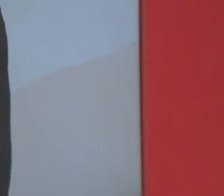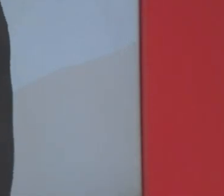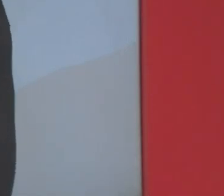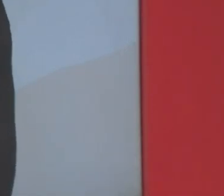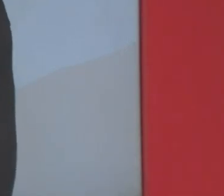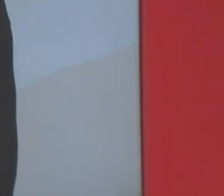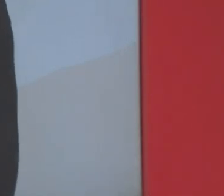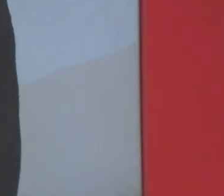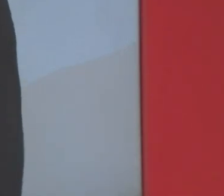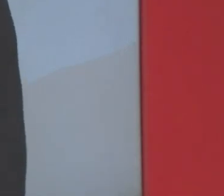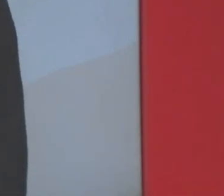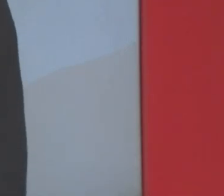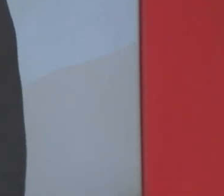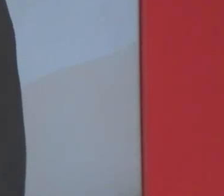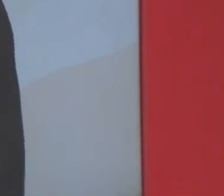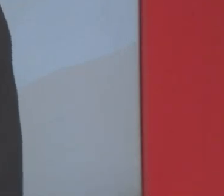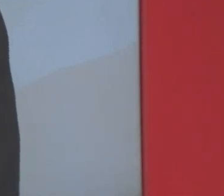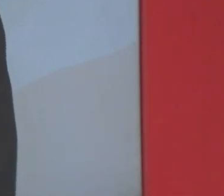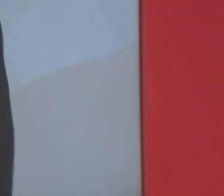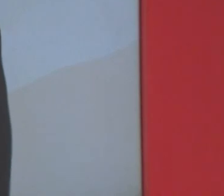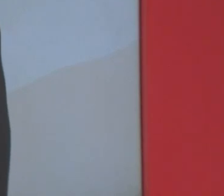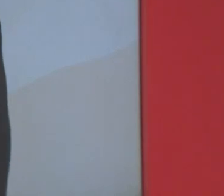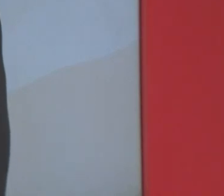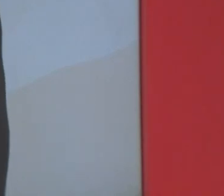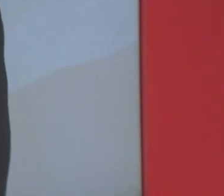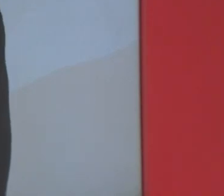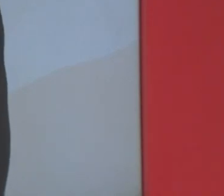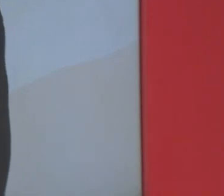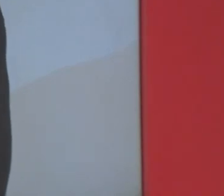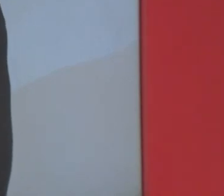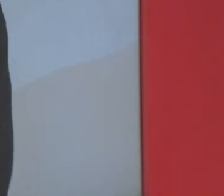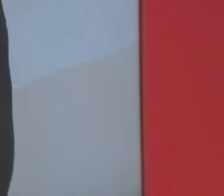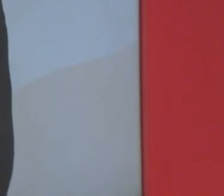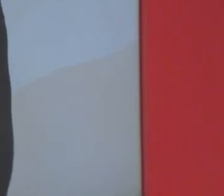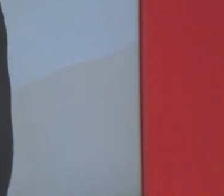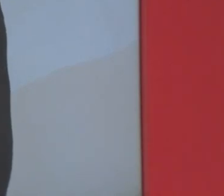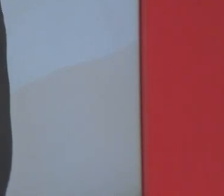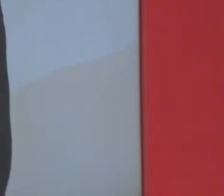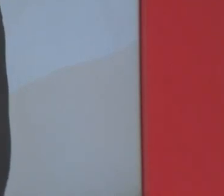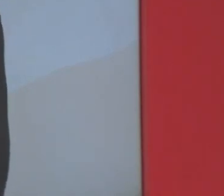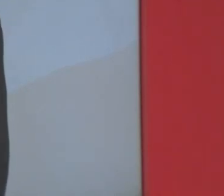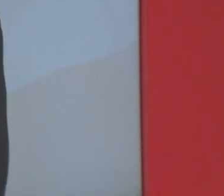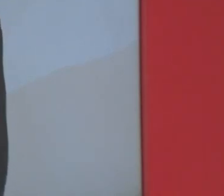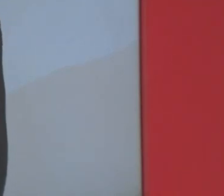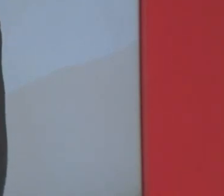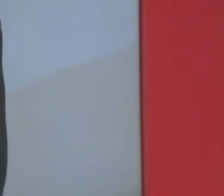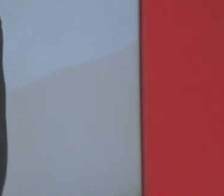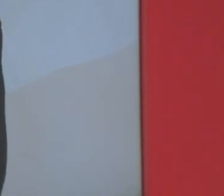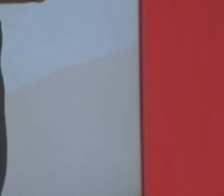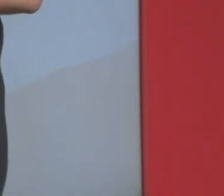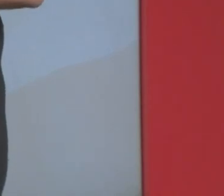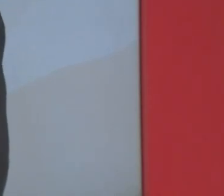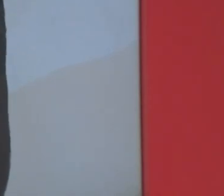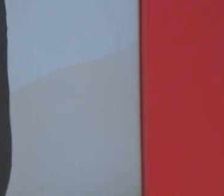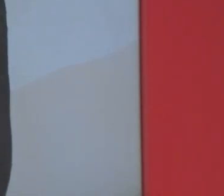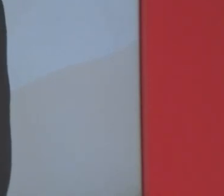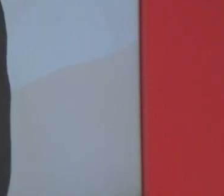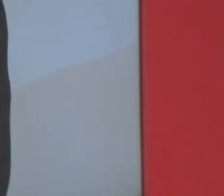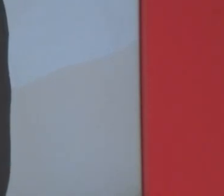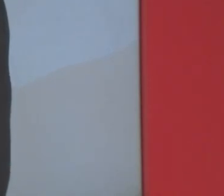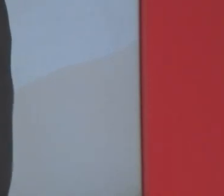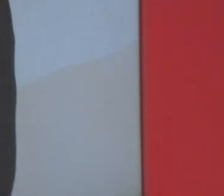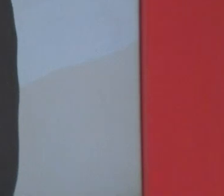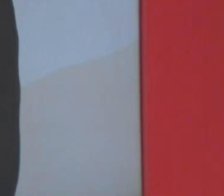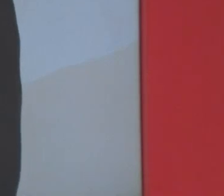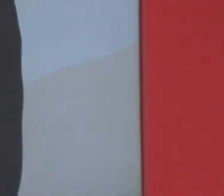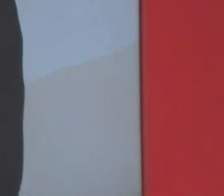Esse homem, ele estava lendo, que estava mostrando o quê? A profecia que mostrava da ovelha,